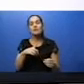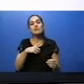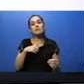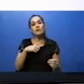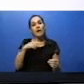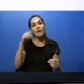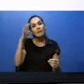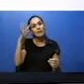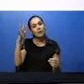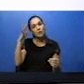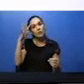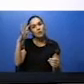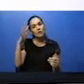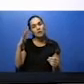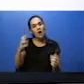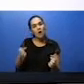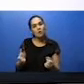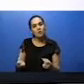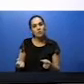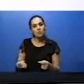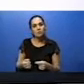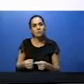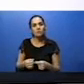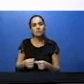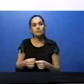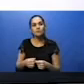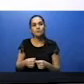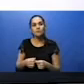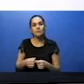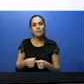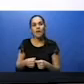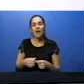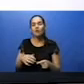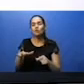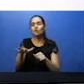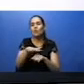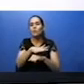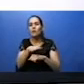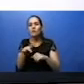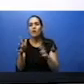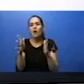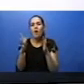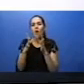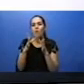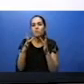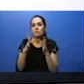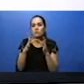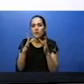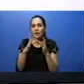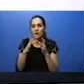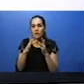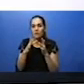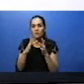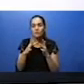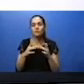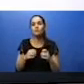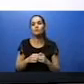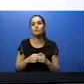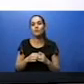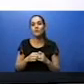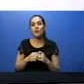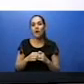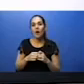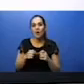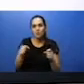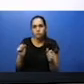teoria das colisões, a temperatura, a superfície de contato, os catalisadores, a